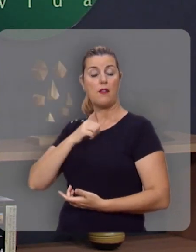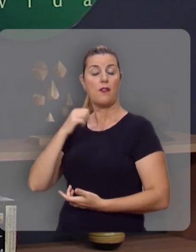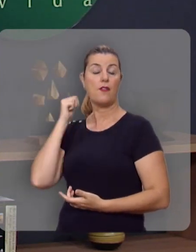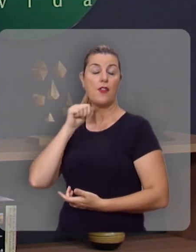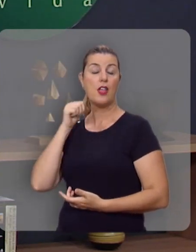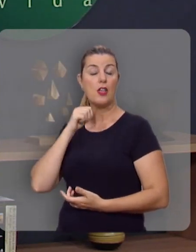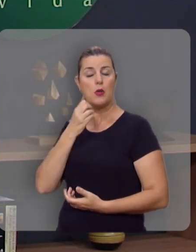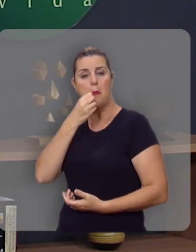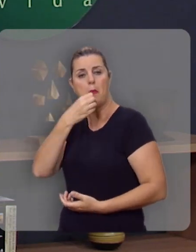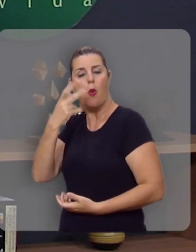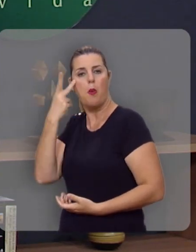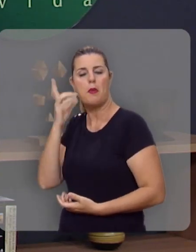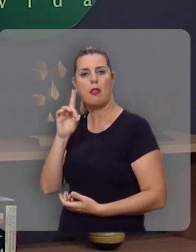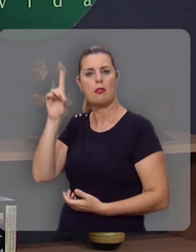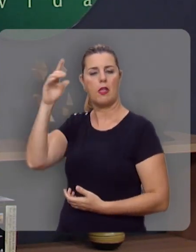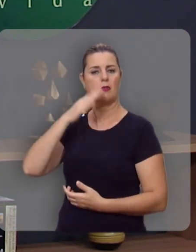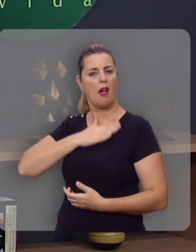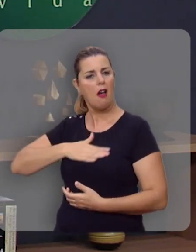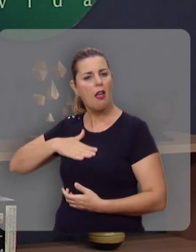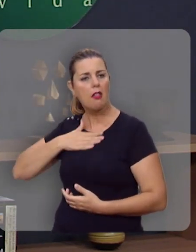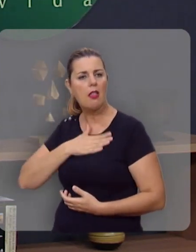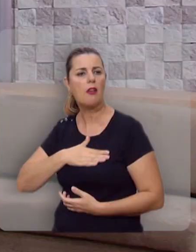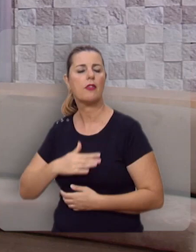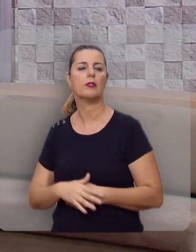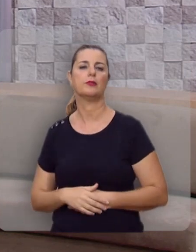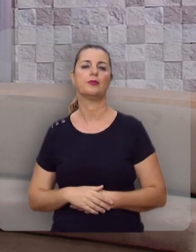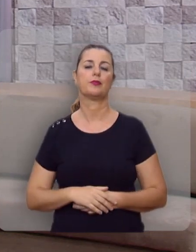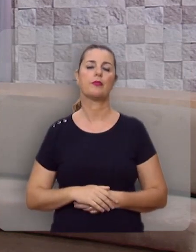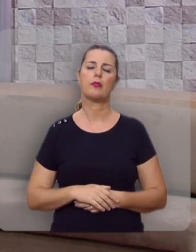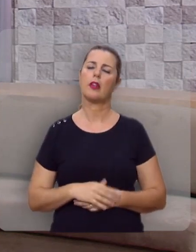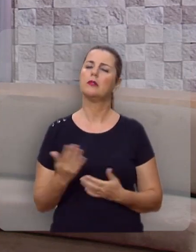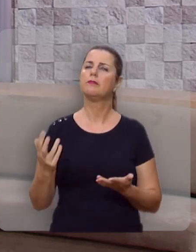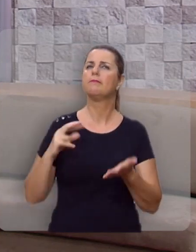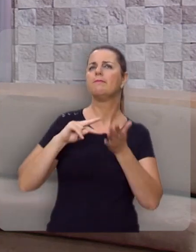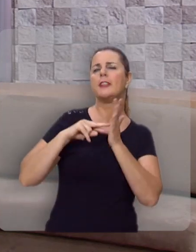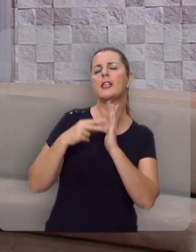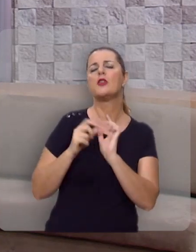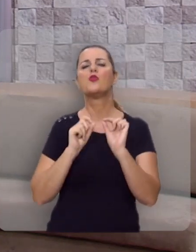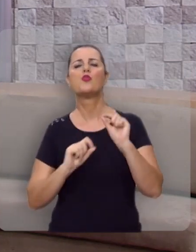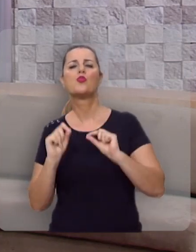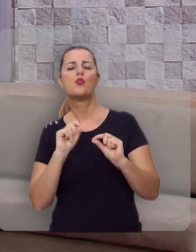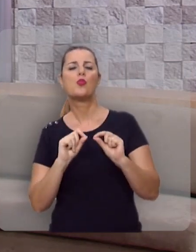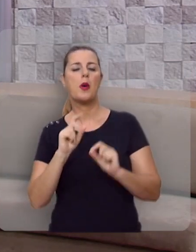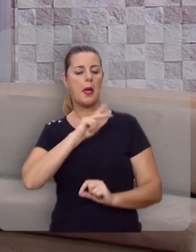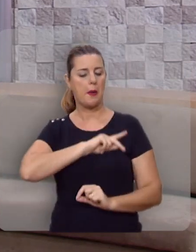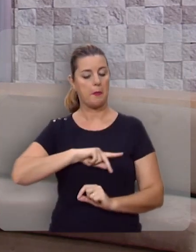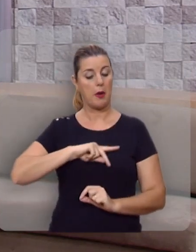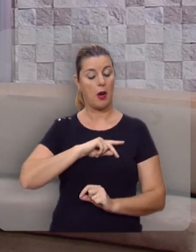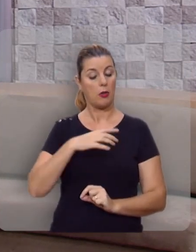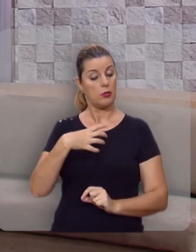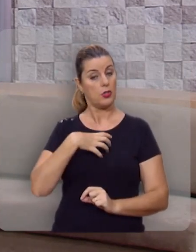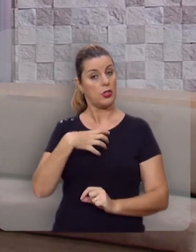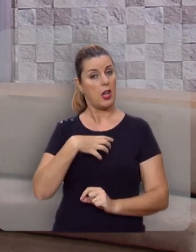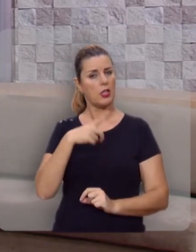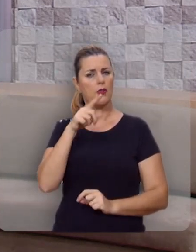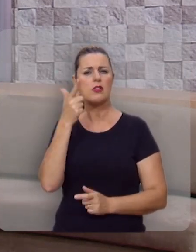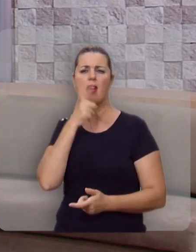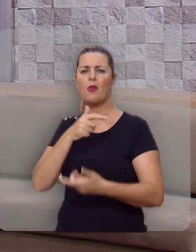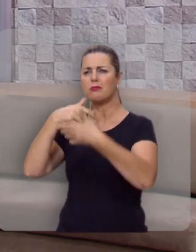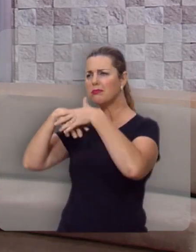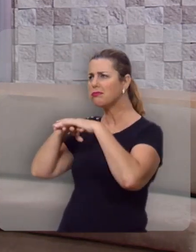não, como sacrifício agradável a Deus. Em outras palavras, Paulo está dizendo que é na medida que